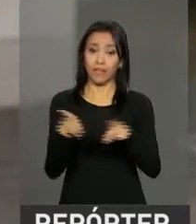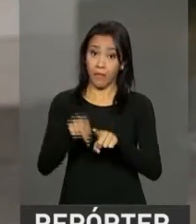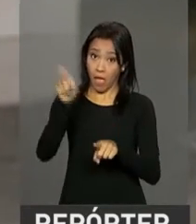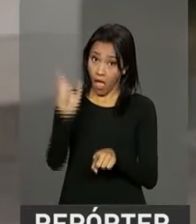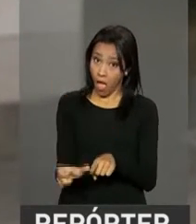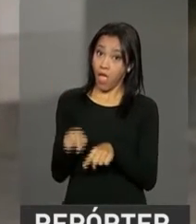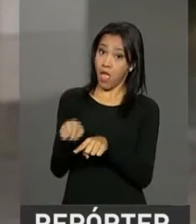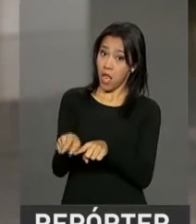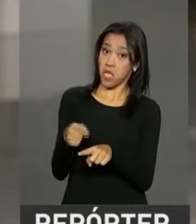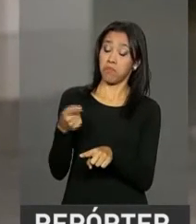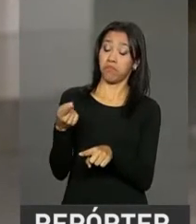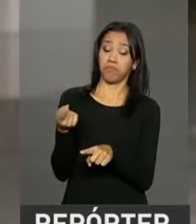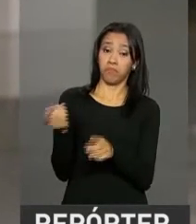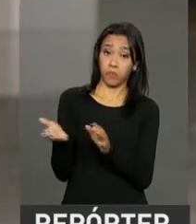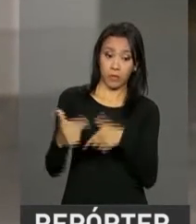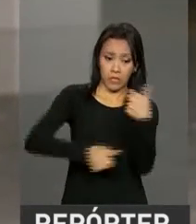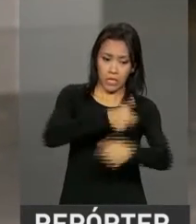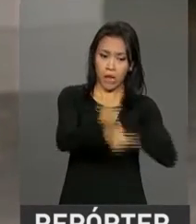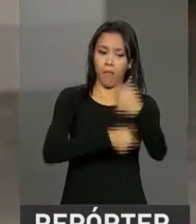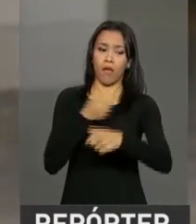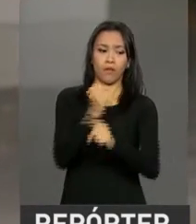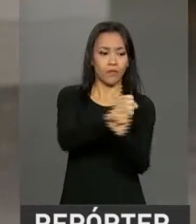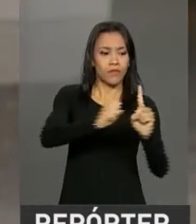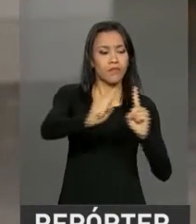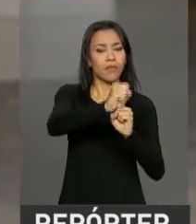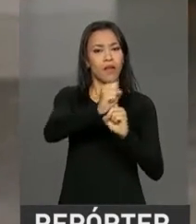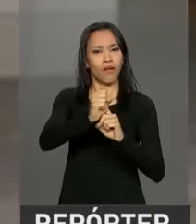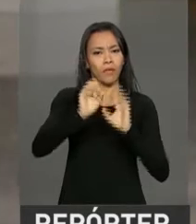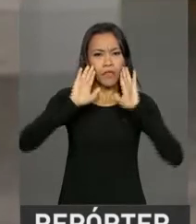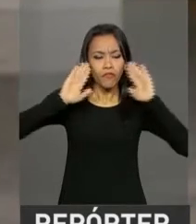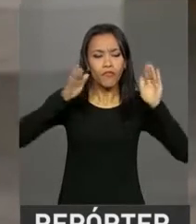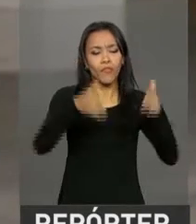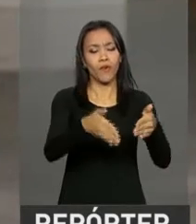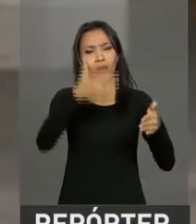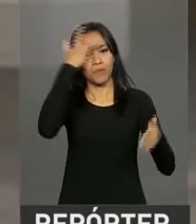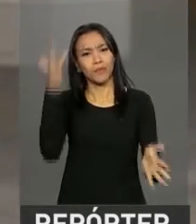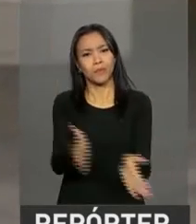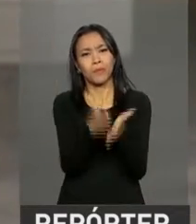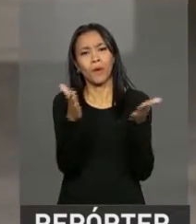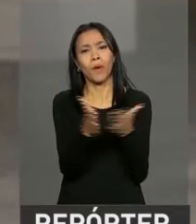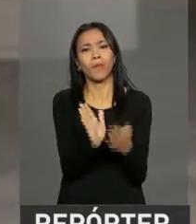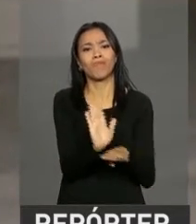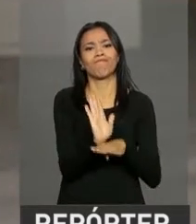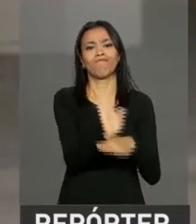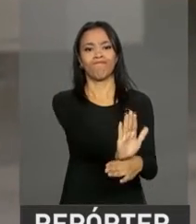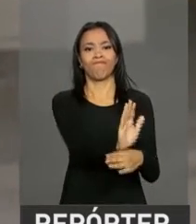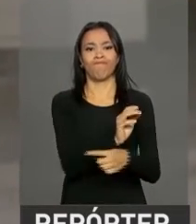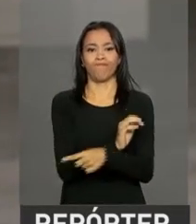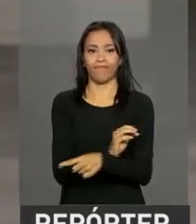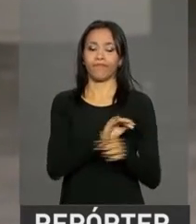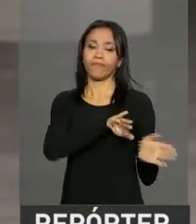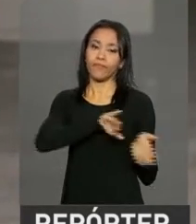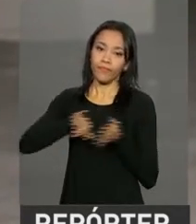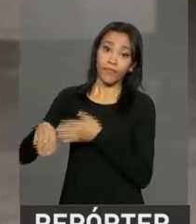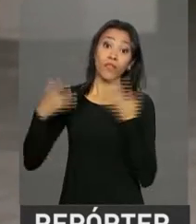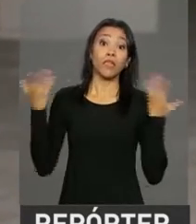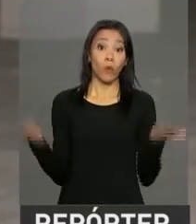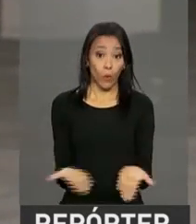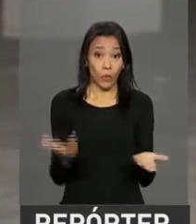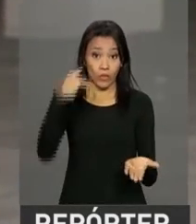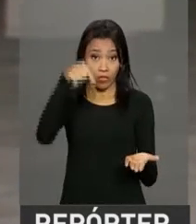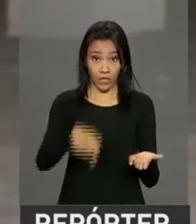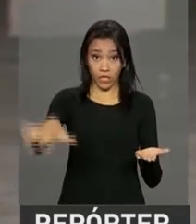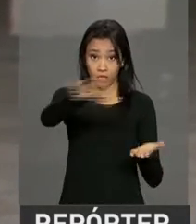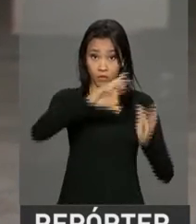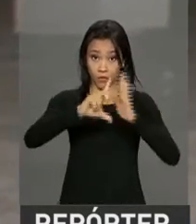trabalho social que privilegia o atendimento aos mais necessitados não falando agora do dia de hoje aqui no palácio do planalto